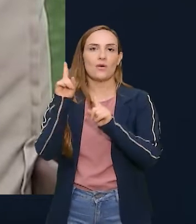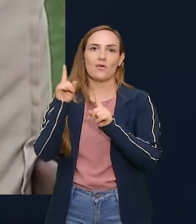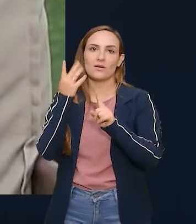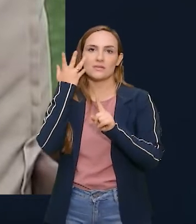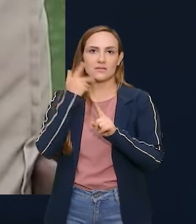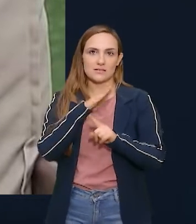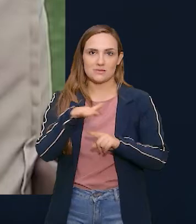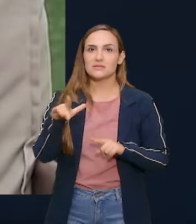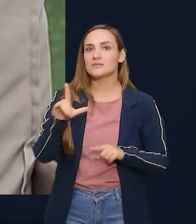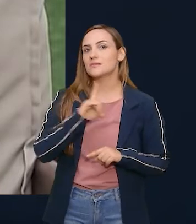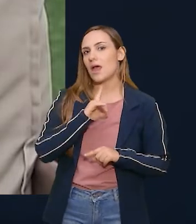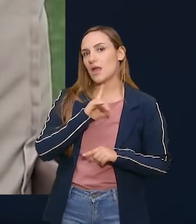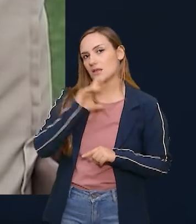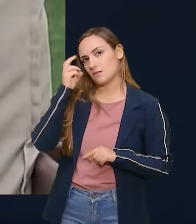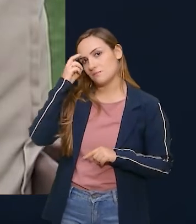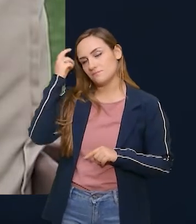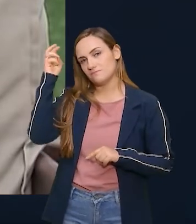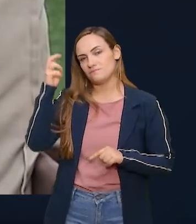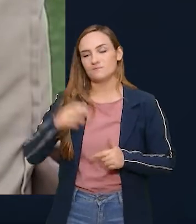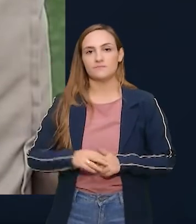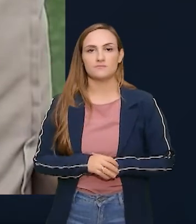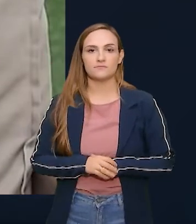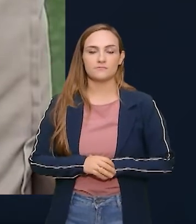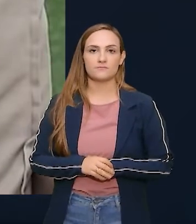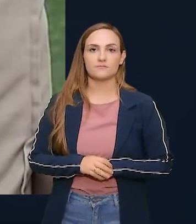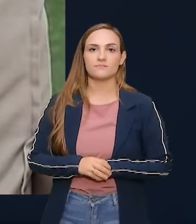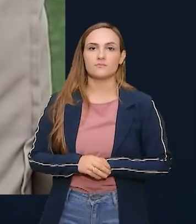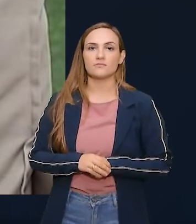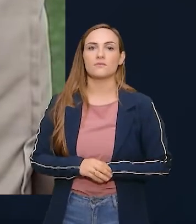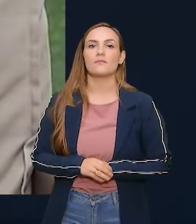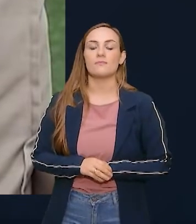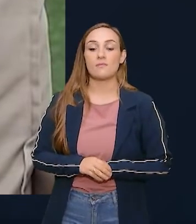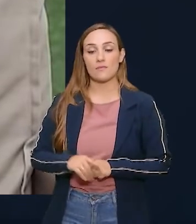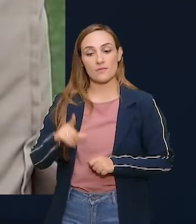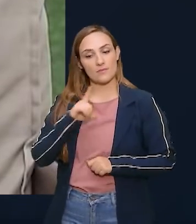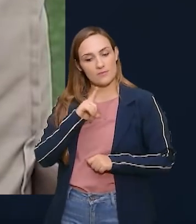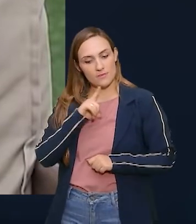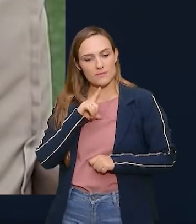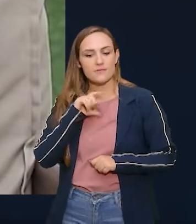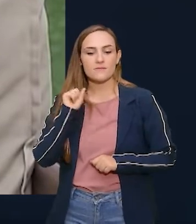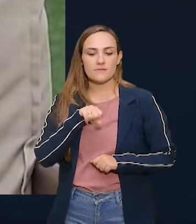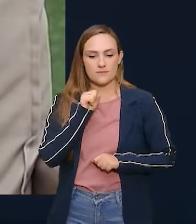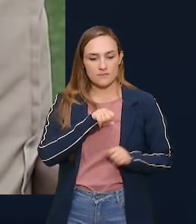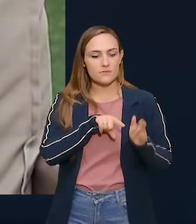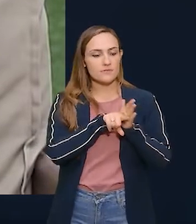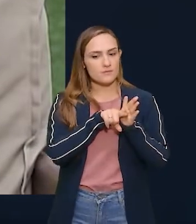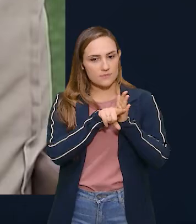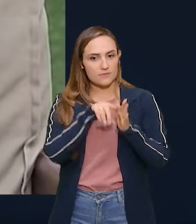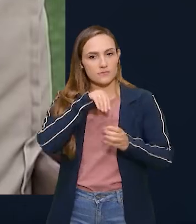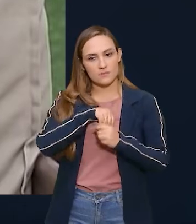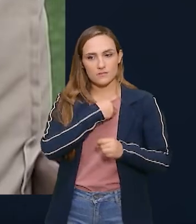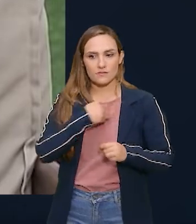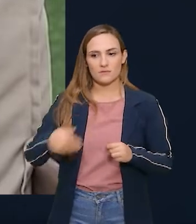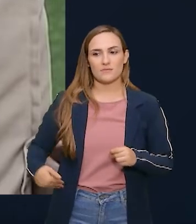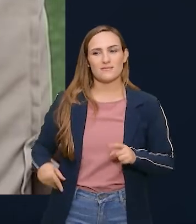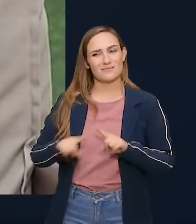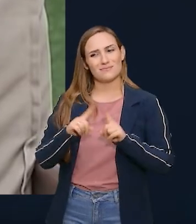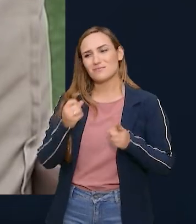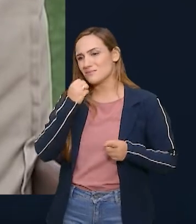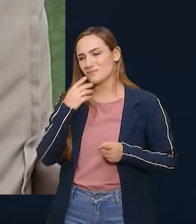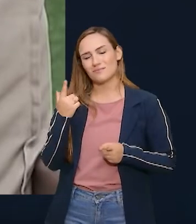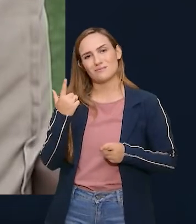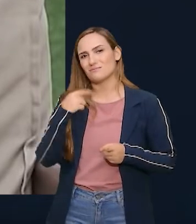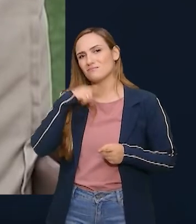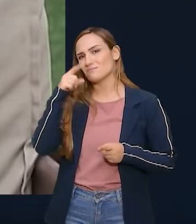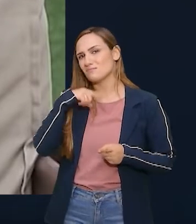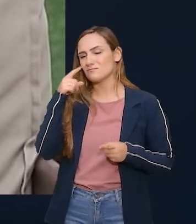eles possam ser identificados e mantidos nesse censo, né? Apesar de existirem controles desse